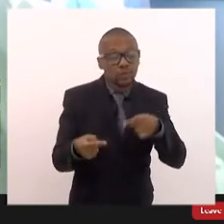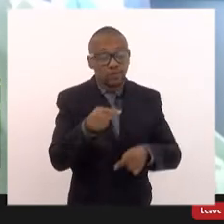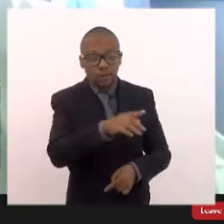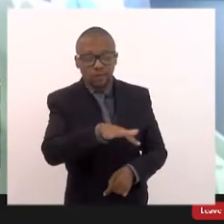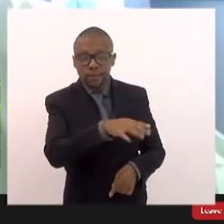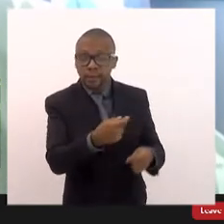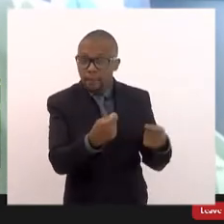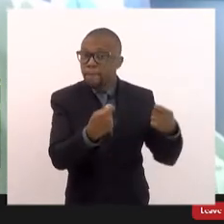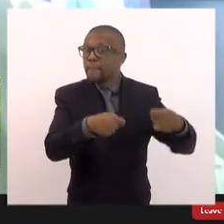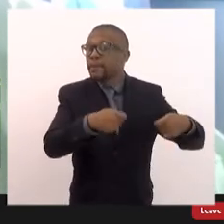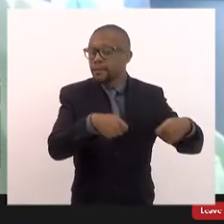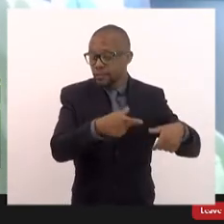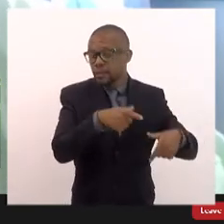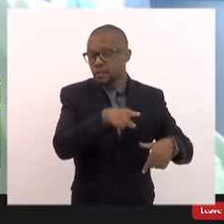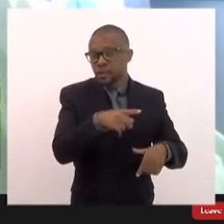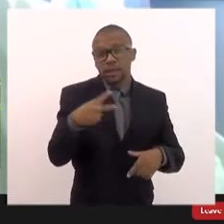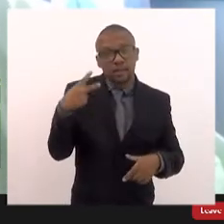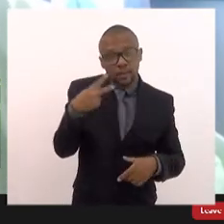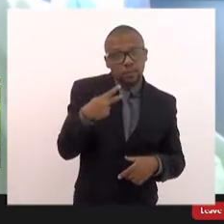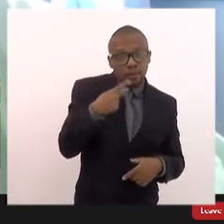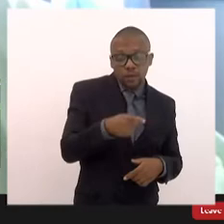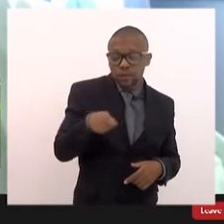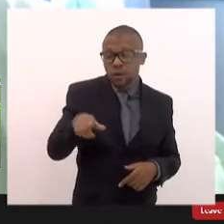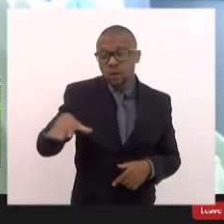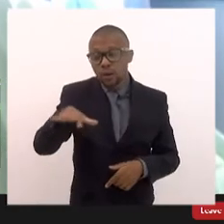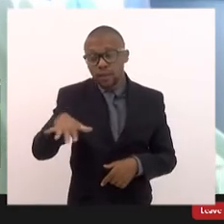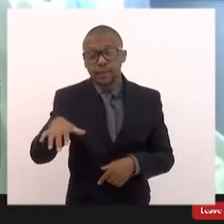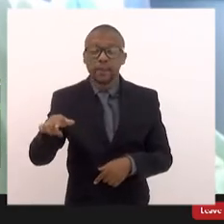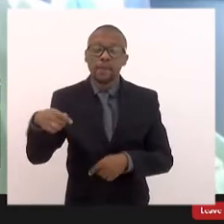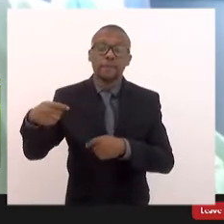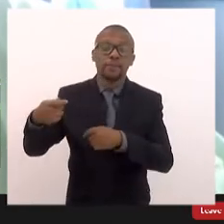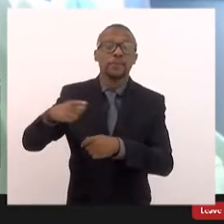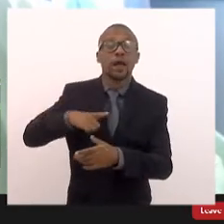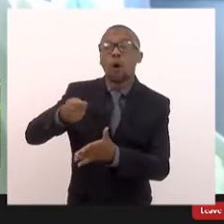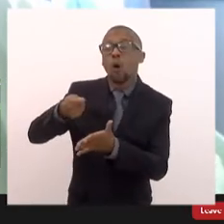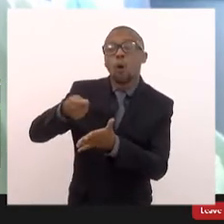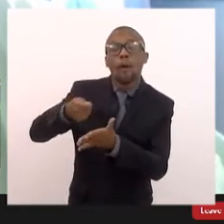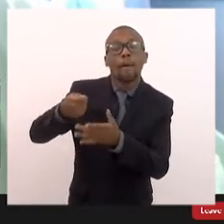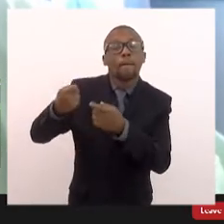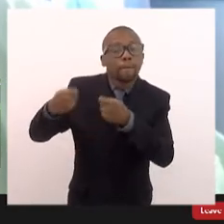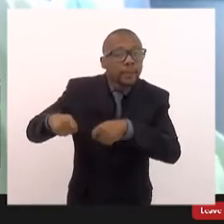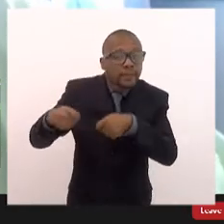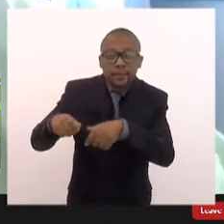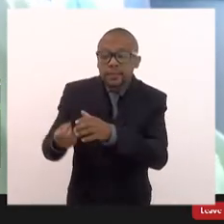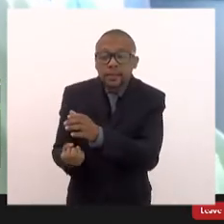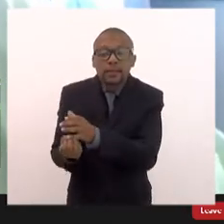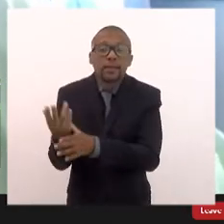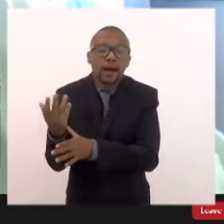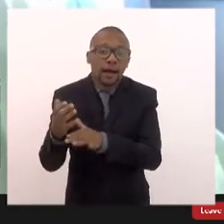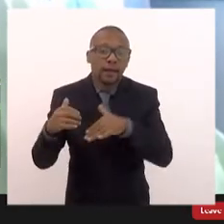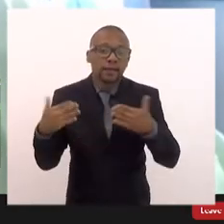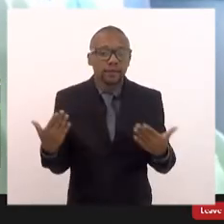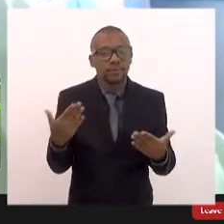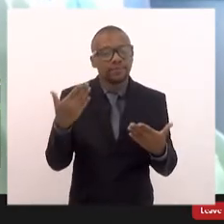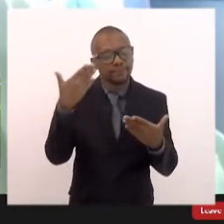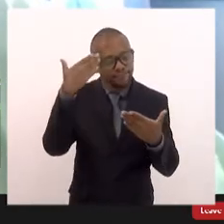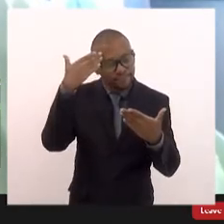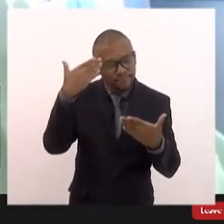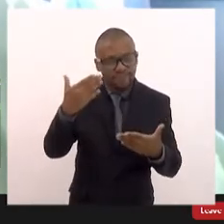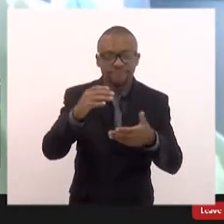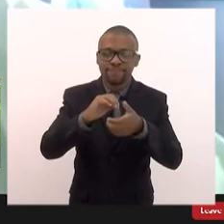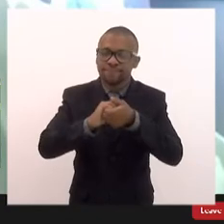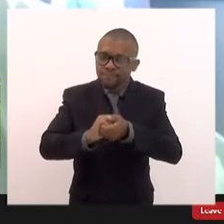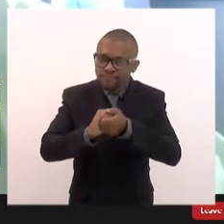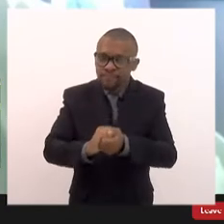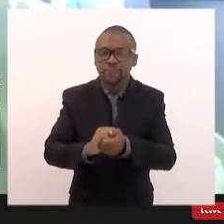dessas políticas e o lado de quem tem que implementá-las. Então, saúdo a todos, saúdo